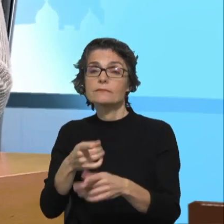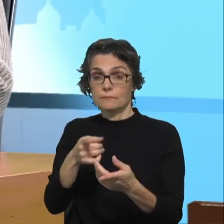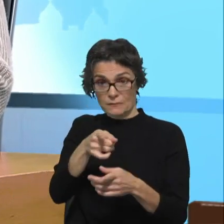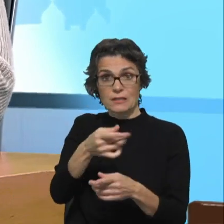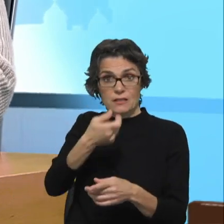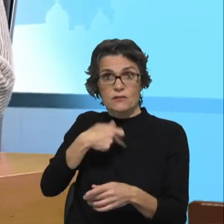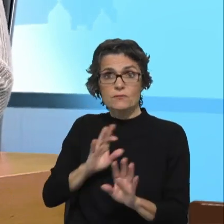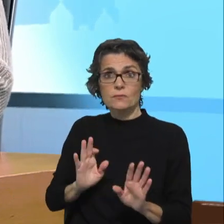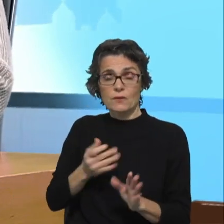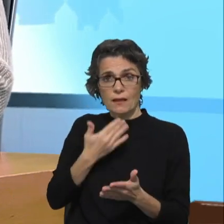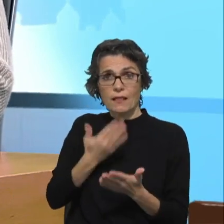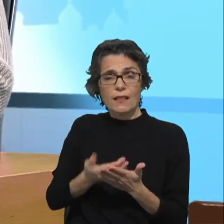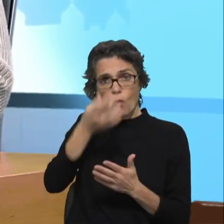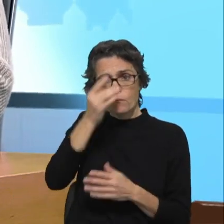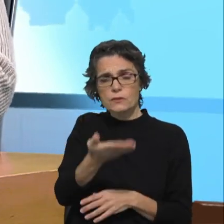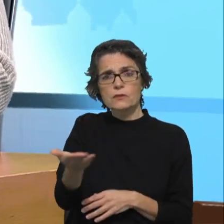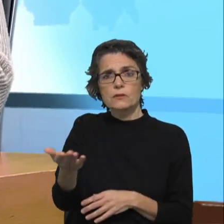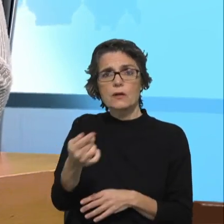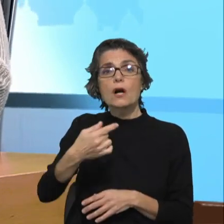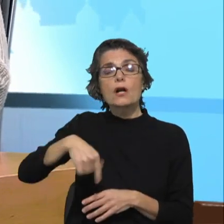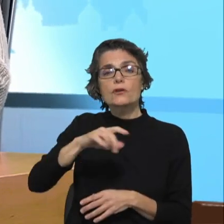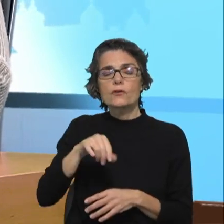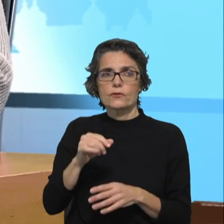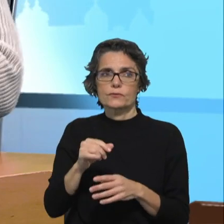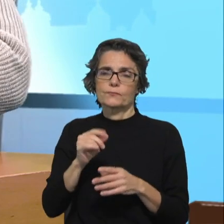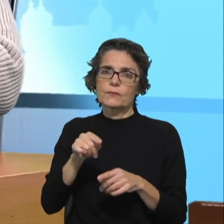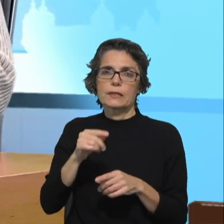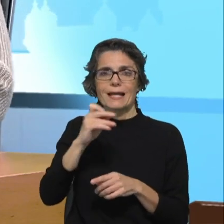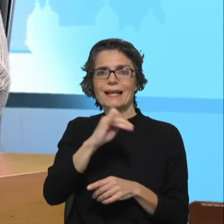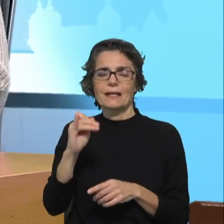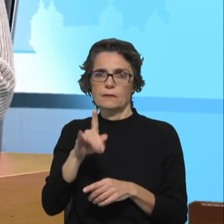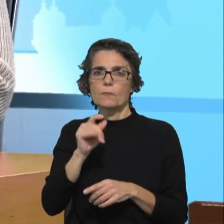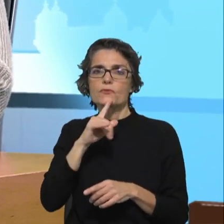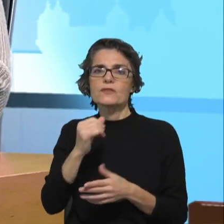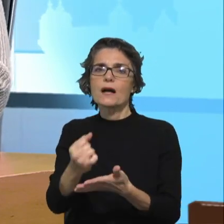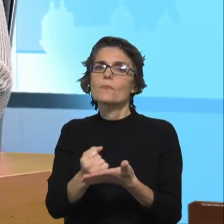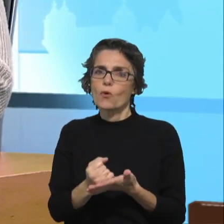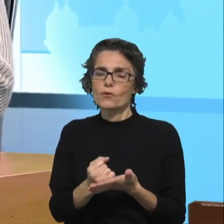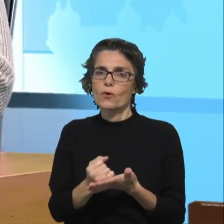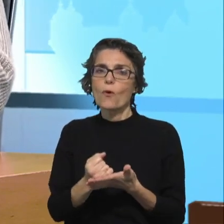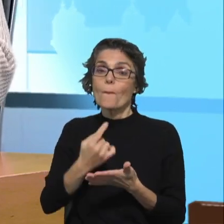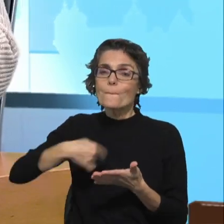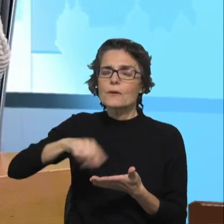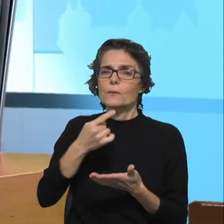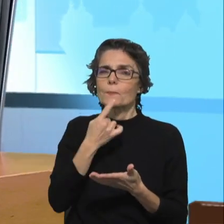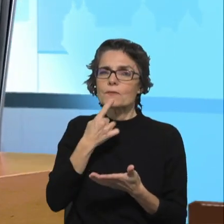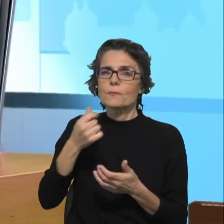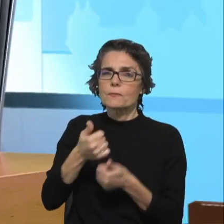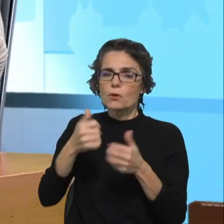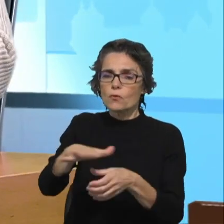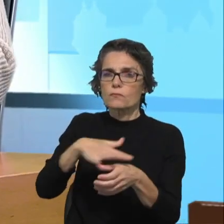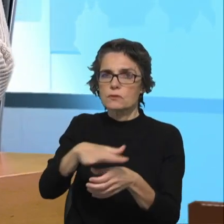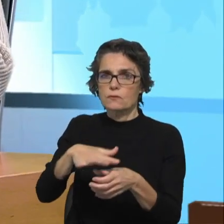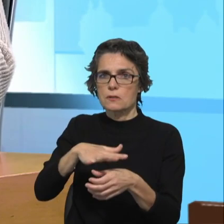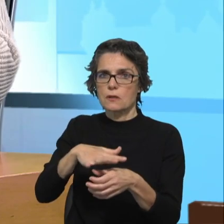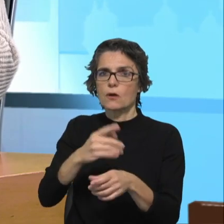estas ferramentas de inteligência artificial para nos ajudar a desenvolver o pensamento crítico. Porque depois não chega só a receber